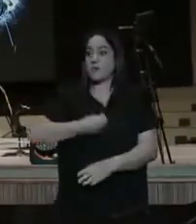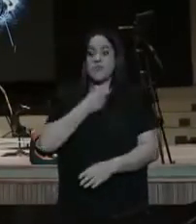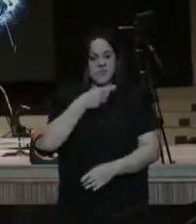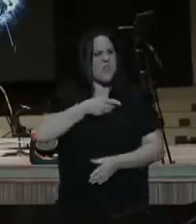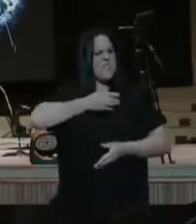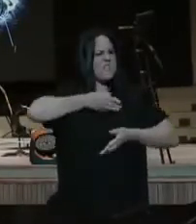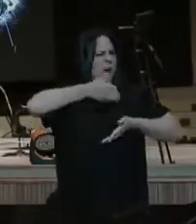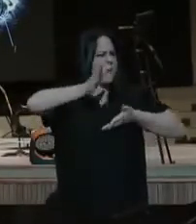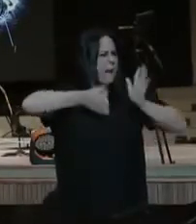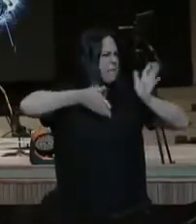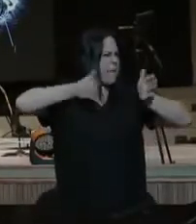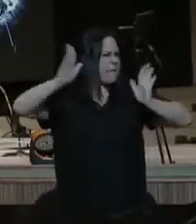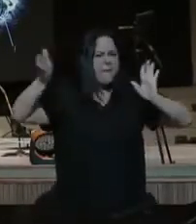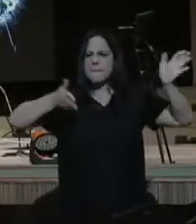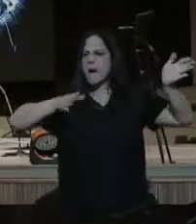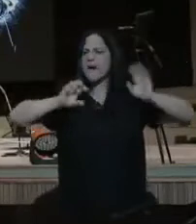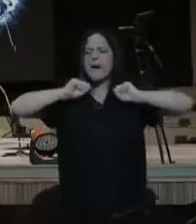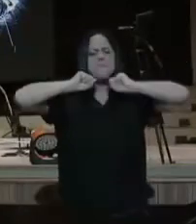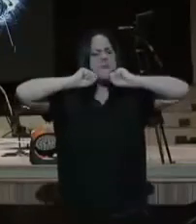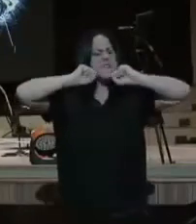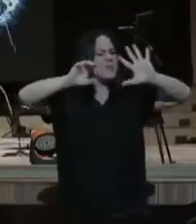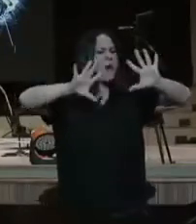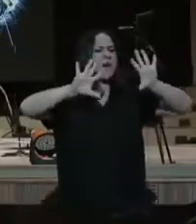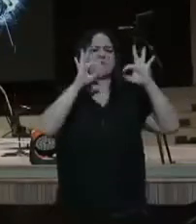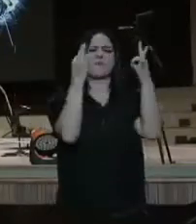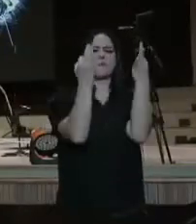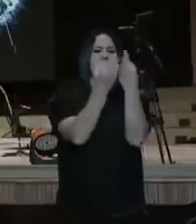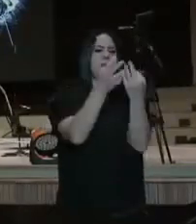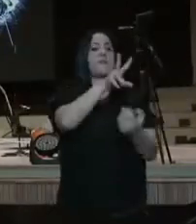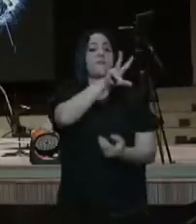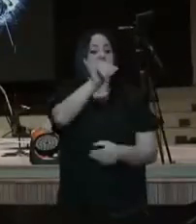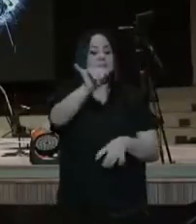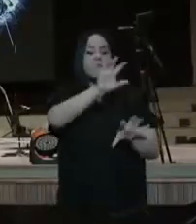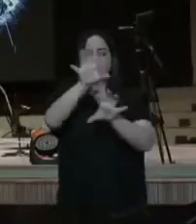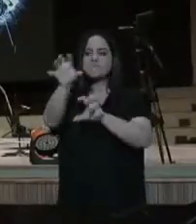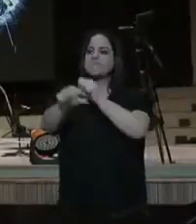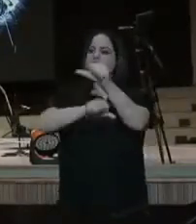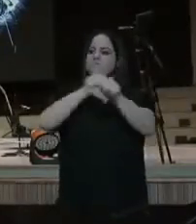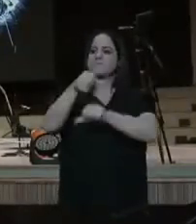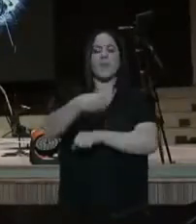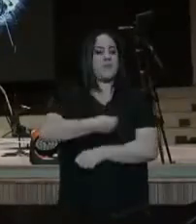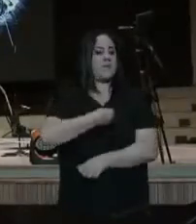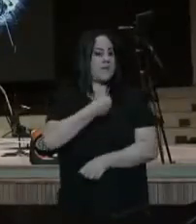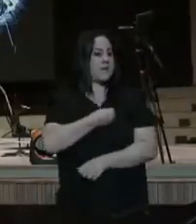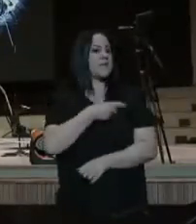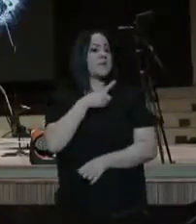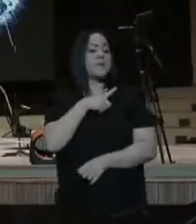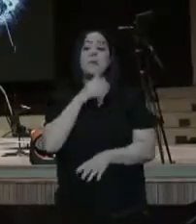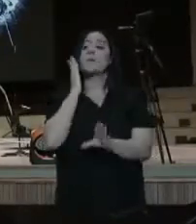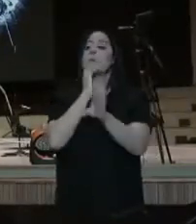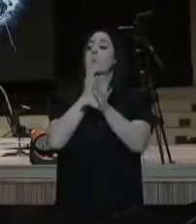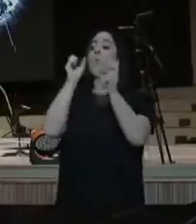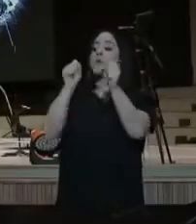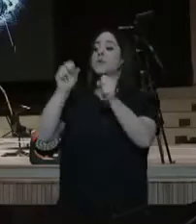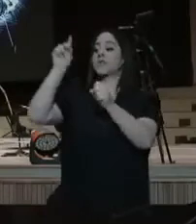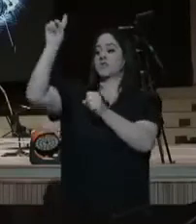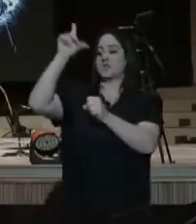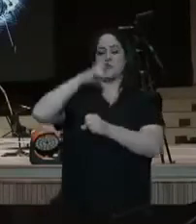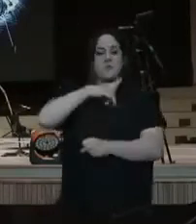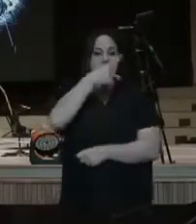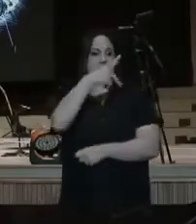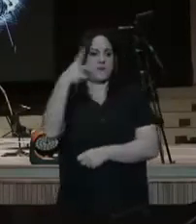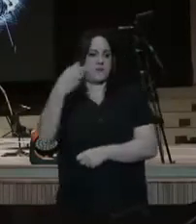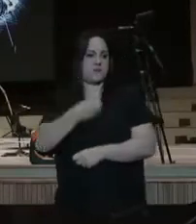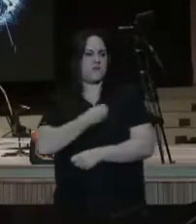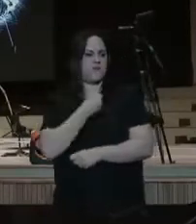corações você vai abençoar famílias você vai transformar destinos pelo poder que opera em você você vai combater